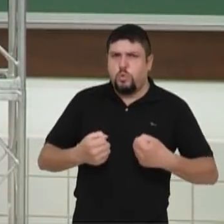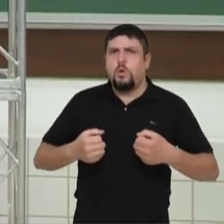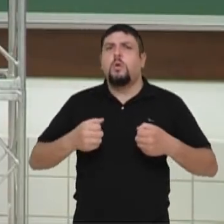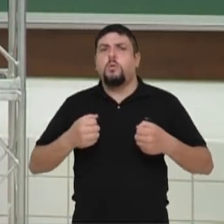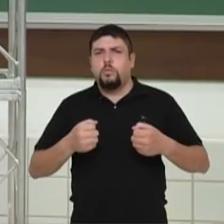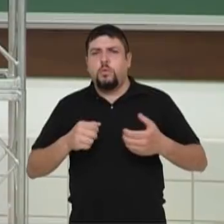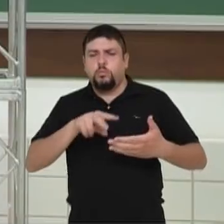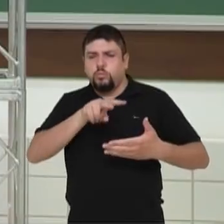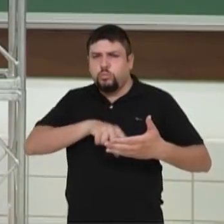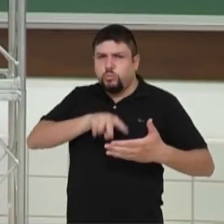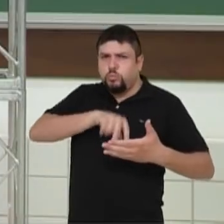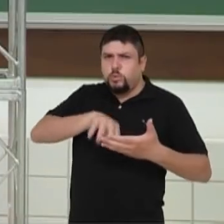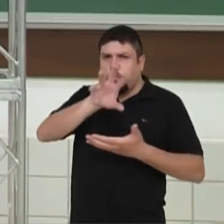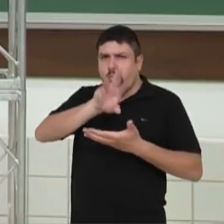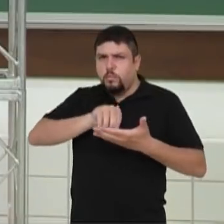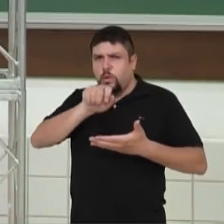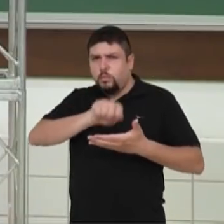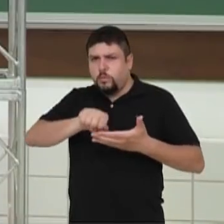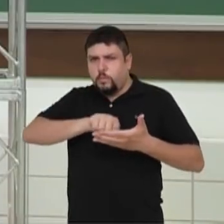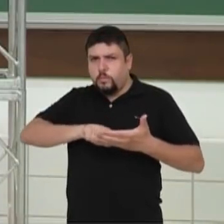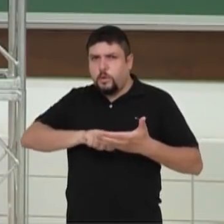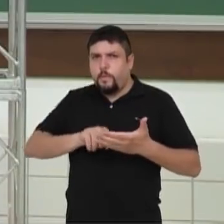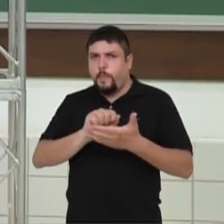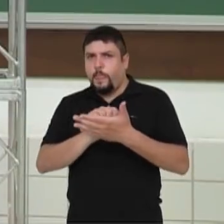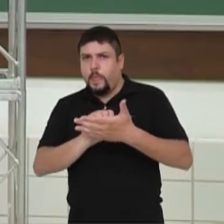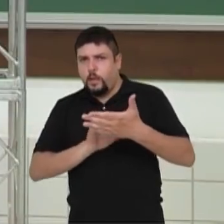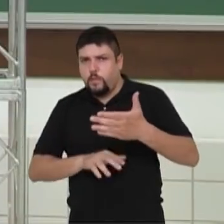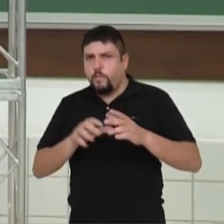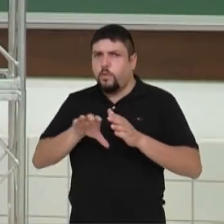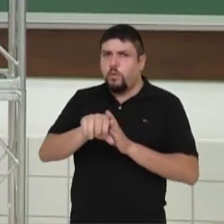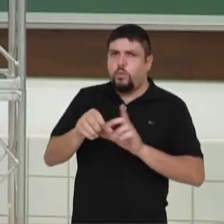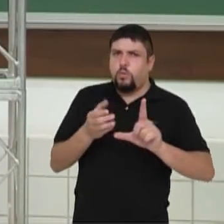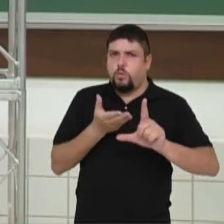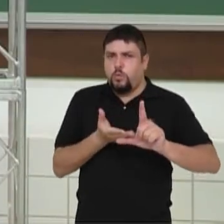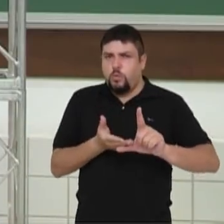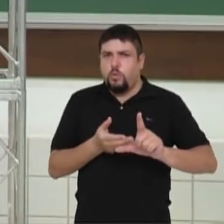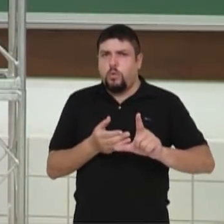anotações, refaça os exercícios, completa sua atividade lá no Google Classroom